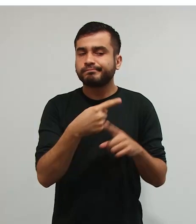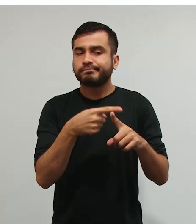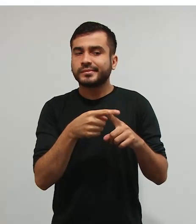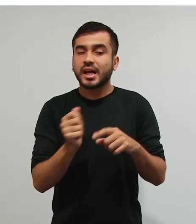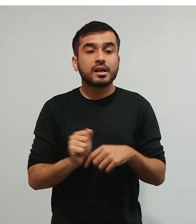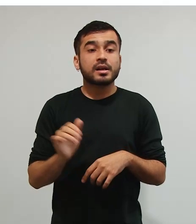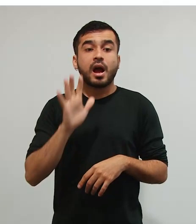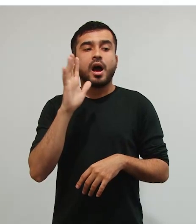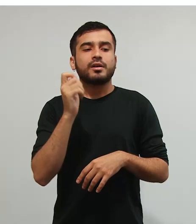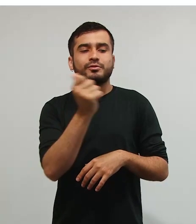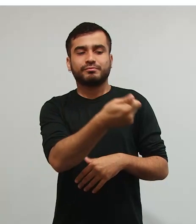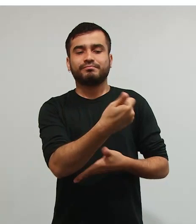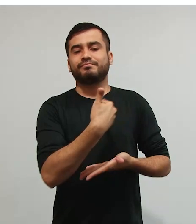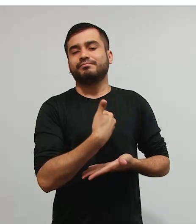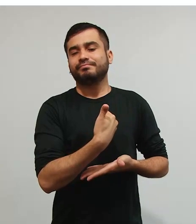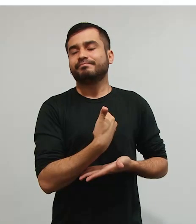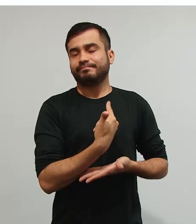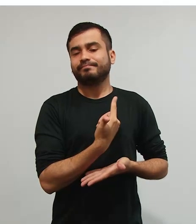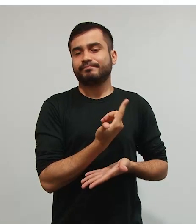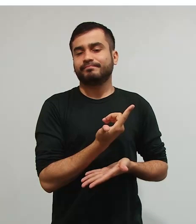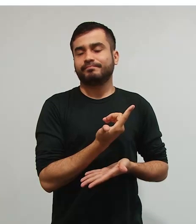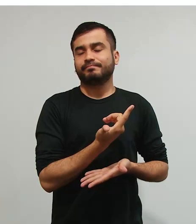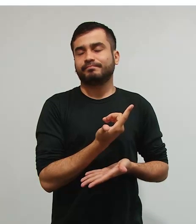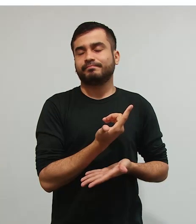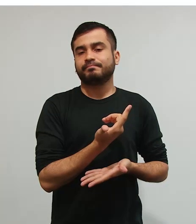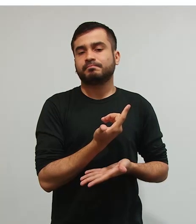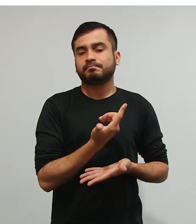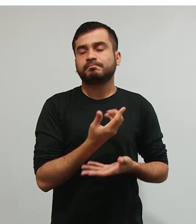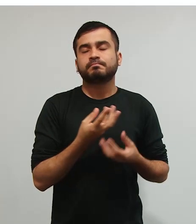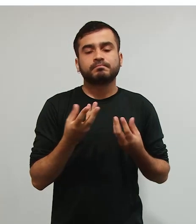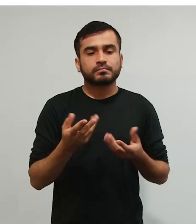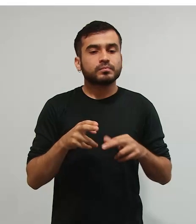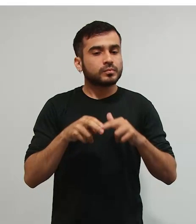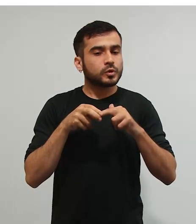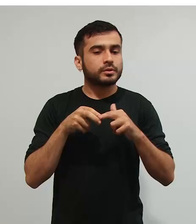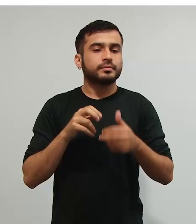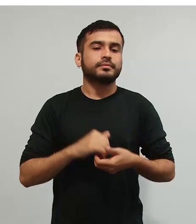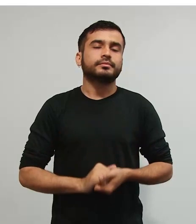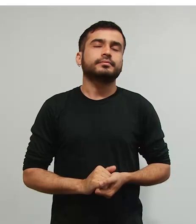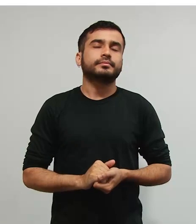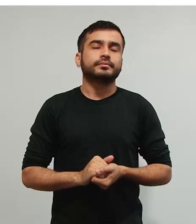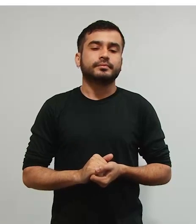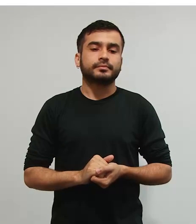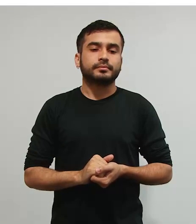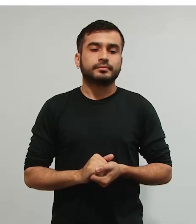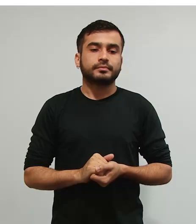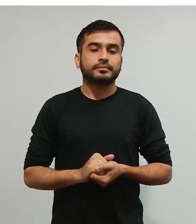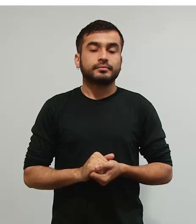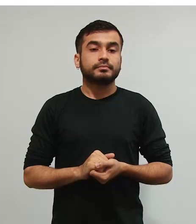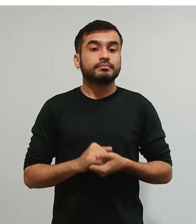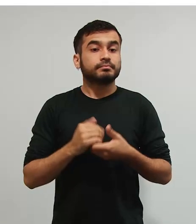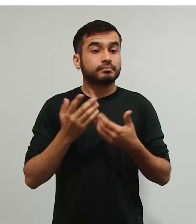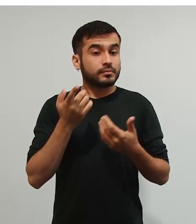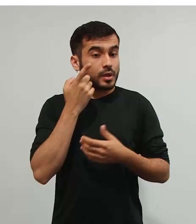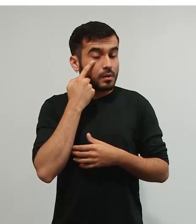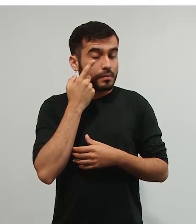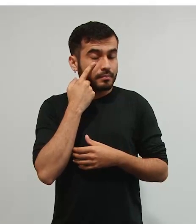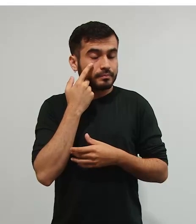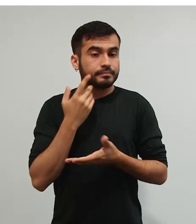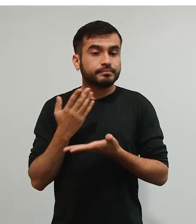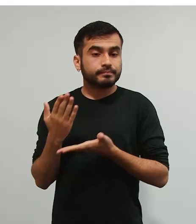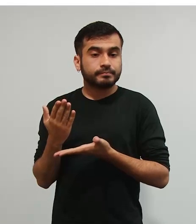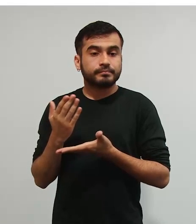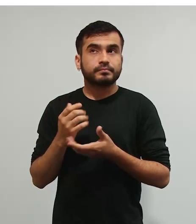né? Porque ia ficar mais caro cobrar do que não cobrar, tá bom, pessoal? Olha aqui,